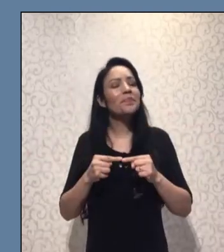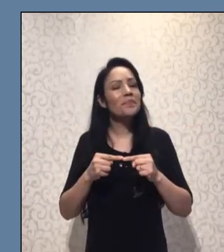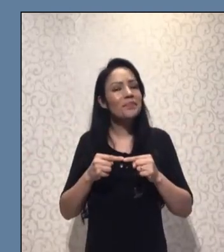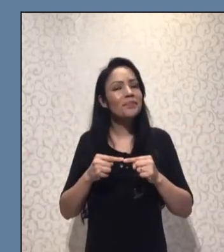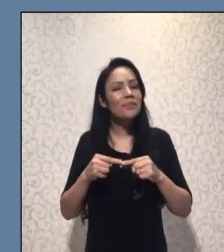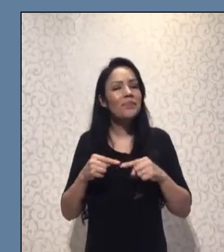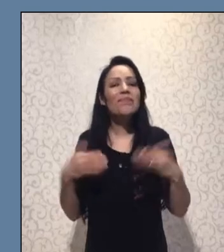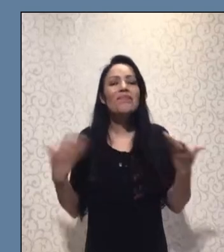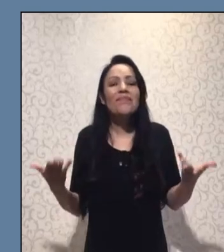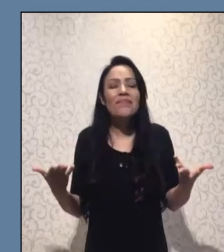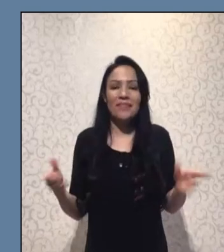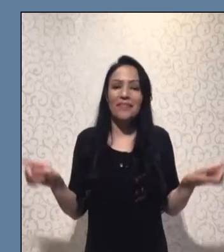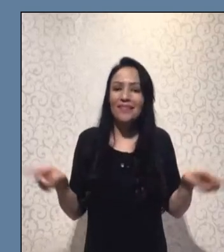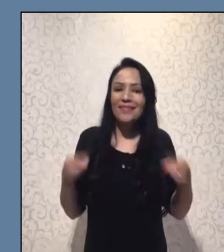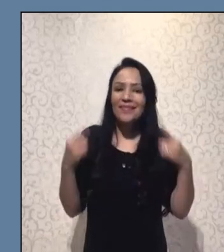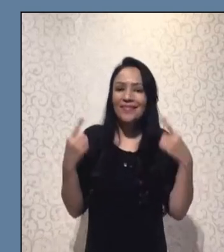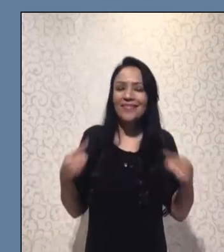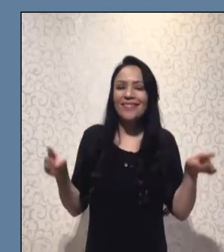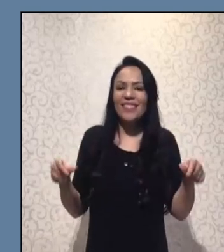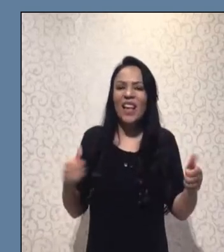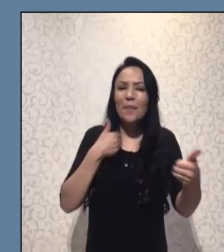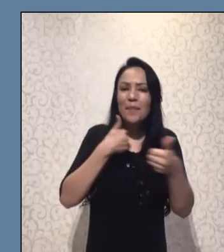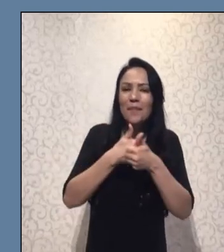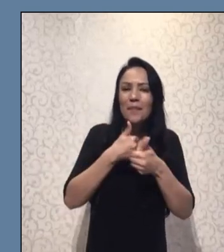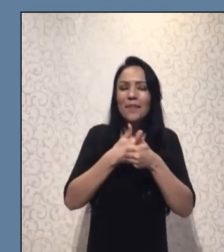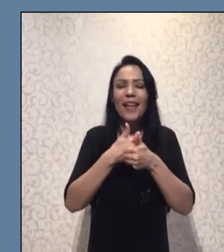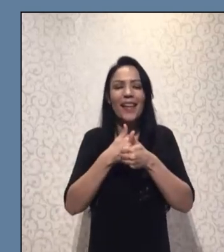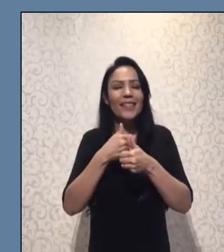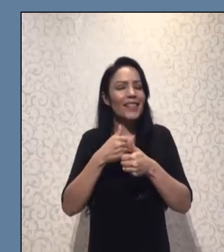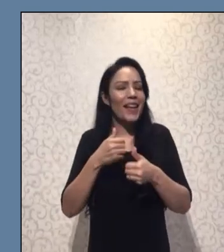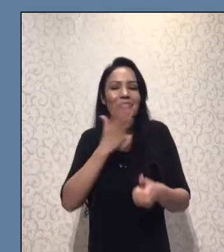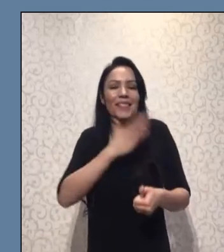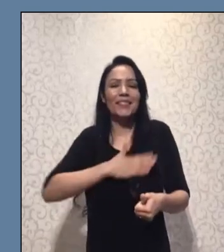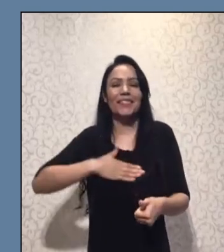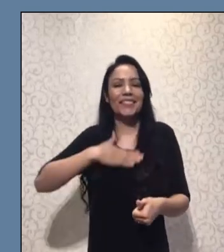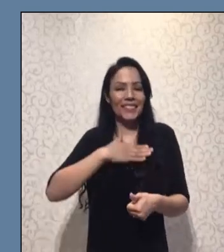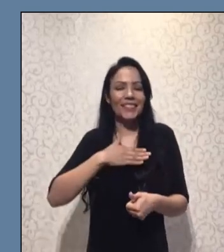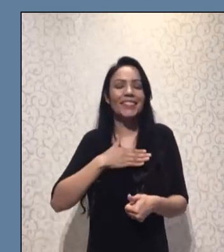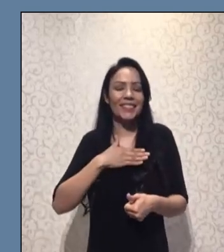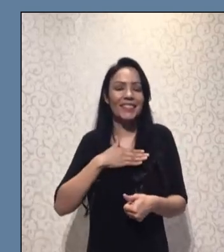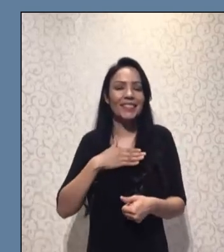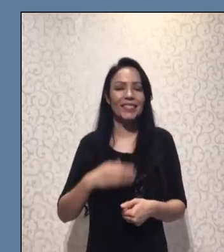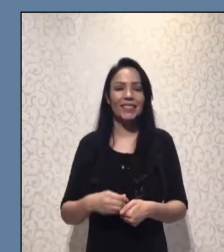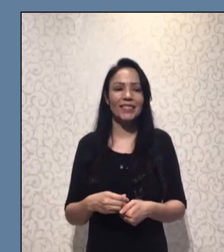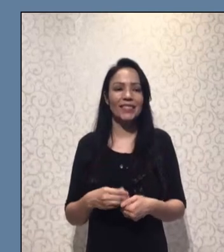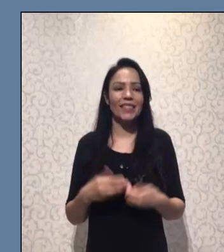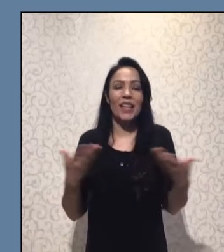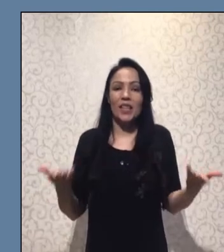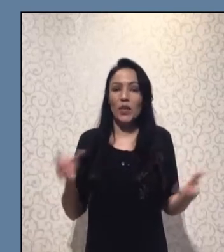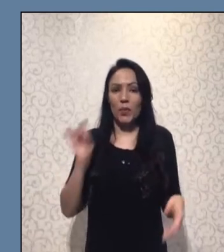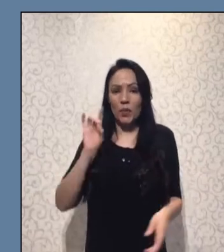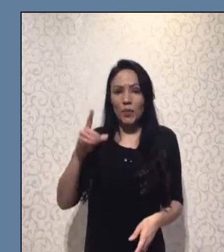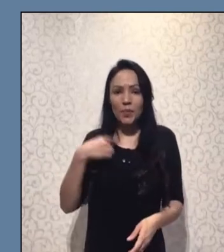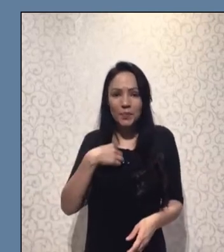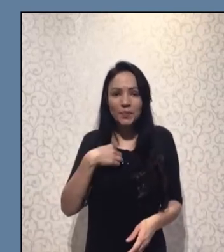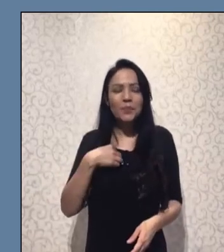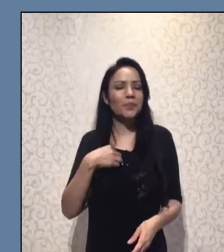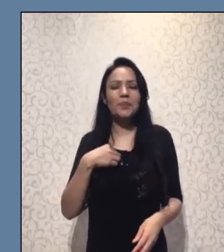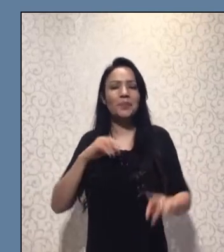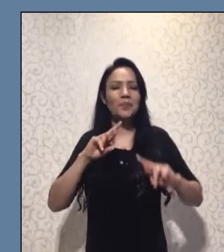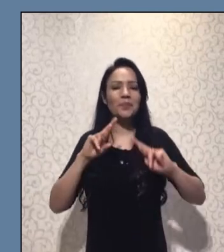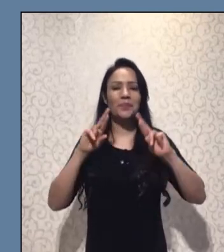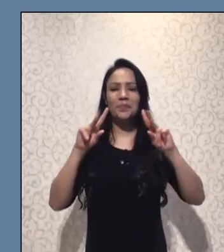as músicas que se aproximavam. E foi uma delícia fazer isso, né? E não fui só eu, várias pessoas